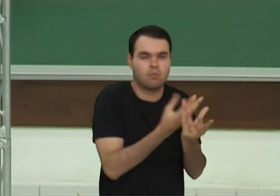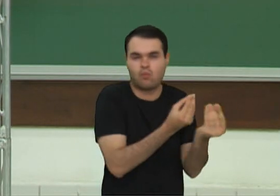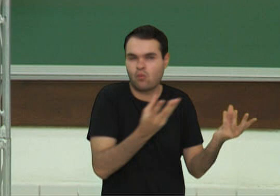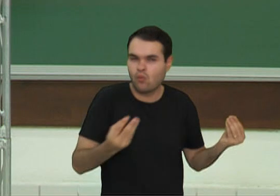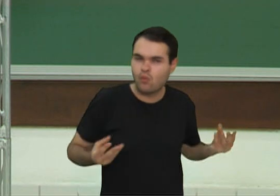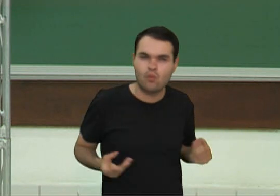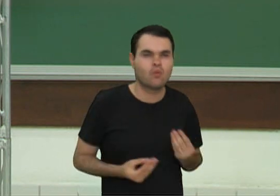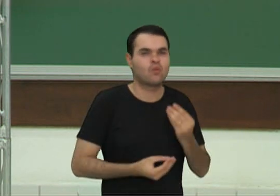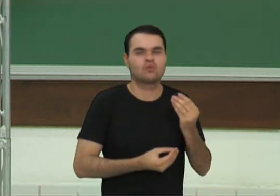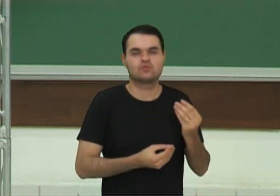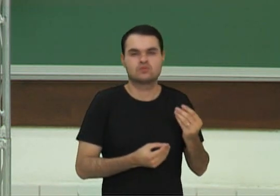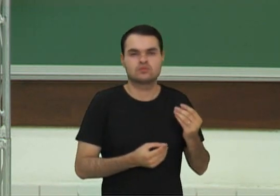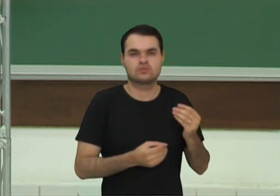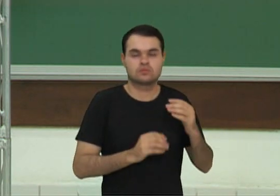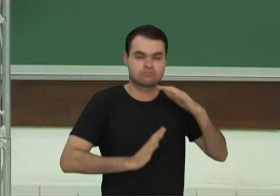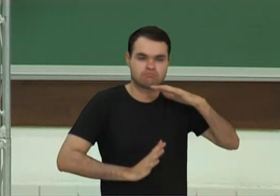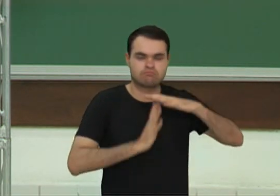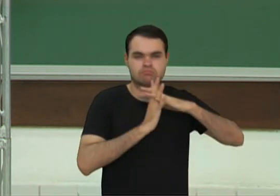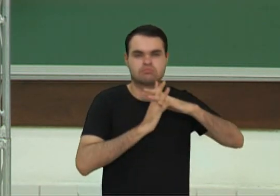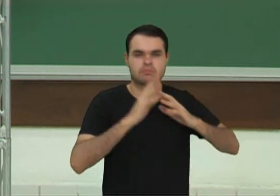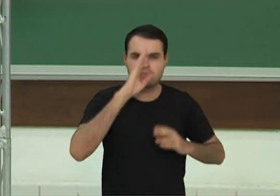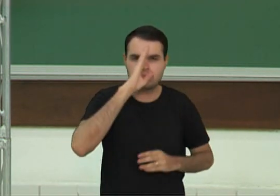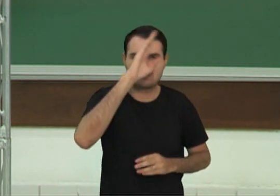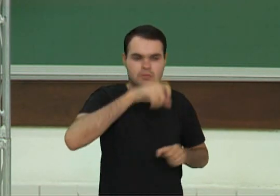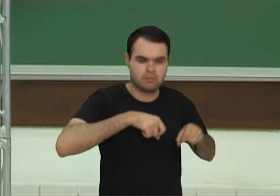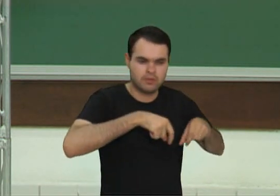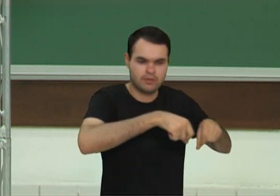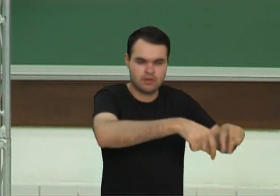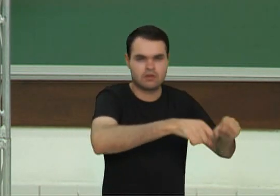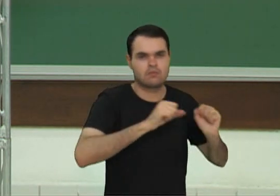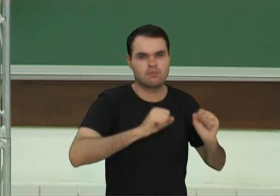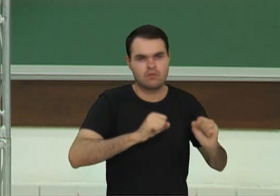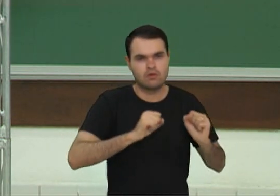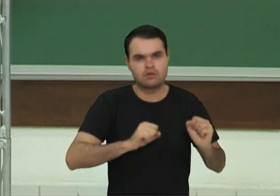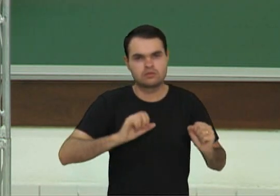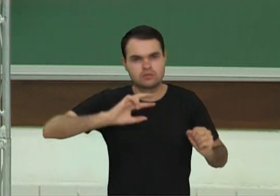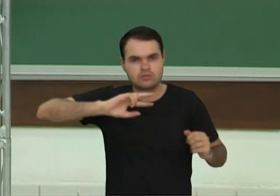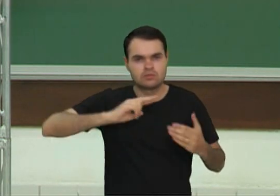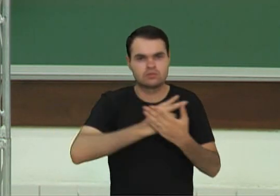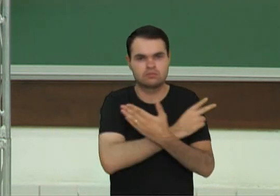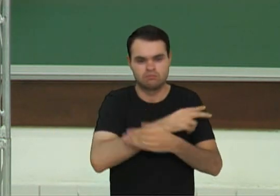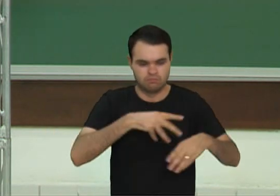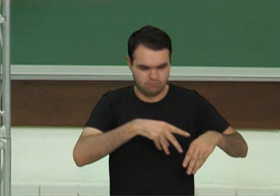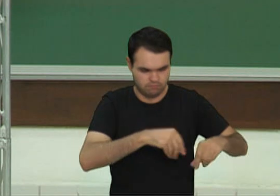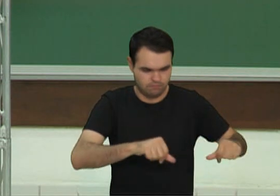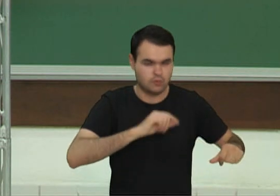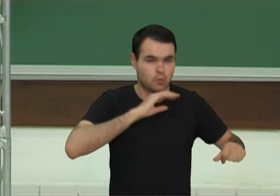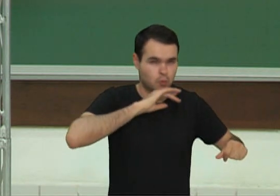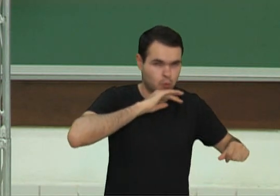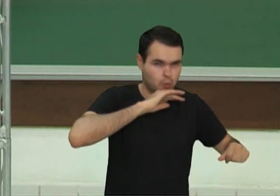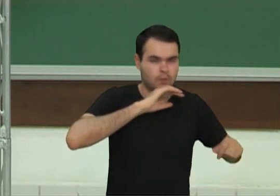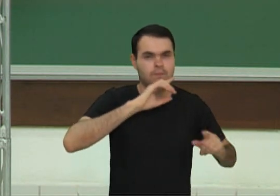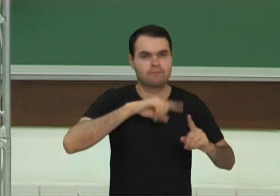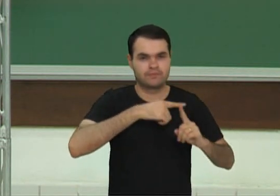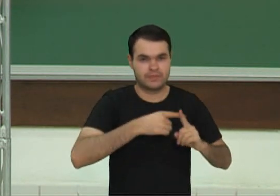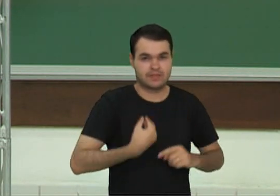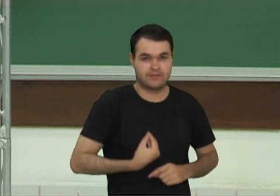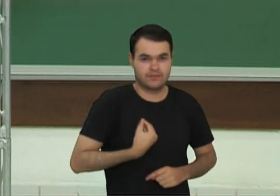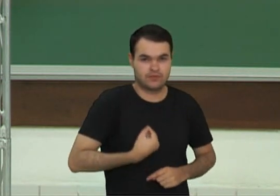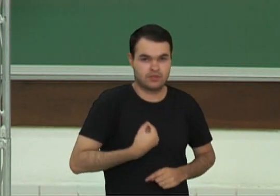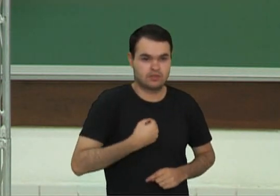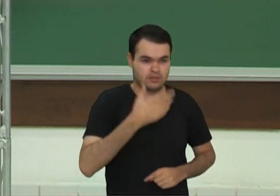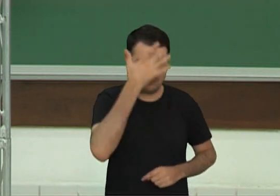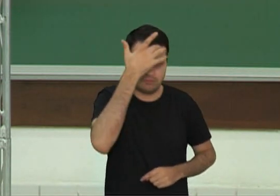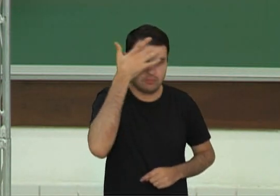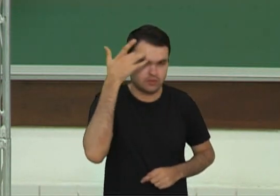atividade agropecuária, em especial na agricultura, podem comprometer tanto o solo quanto a vida do agricultor, bem como